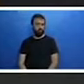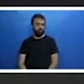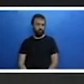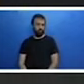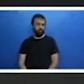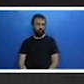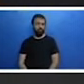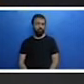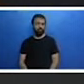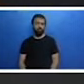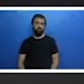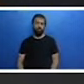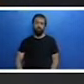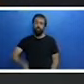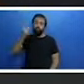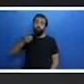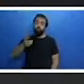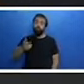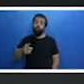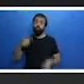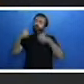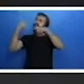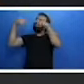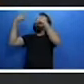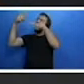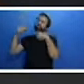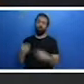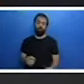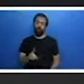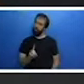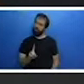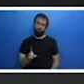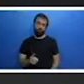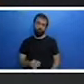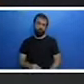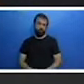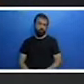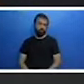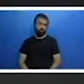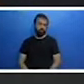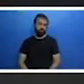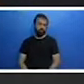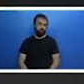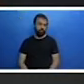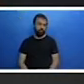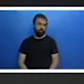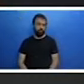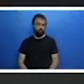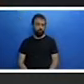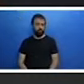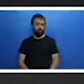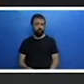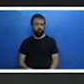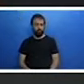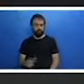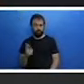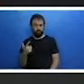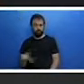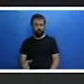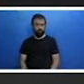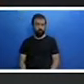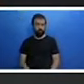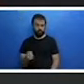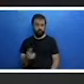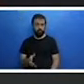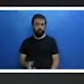jogar com muita força garrafinha pode dar várias voltas e vai ficar mais difícil tá então vamos lá mais uma vez